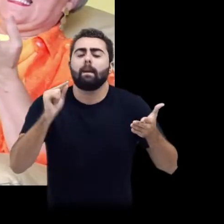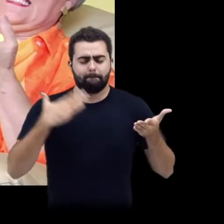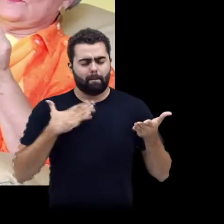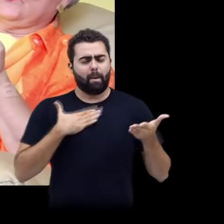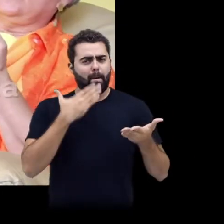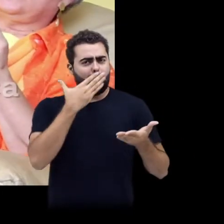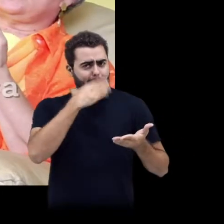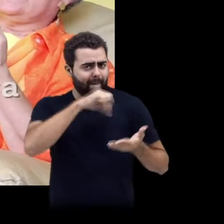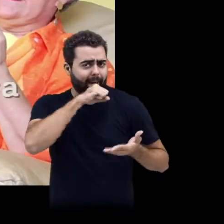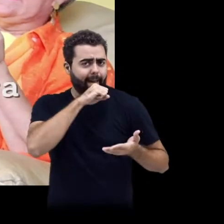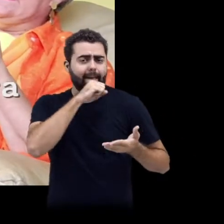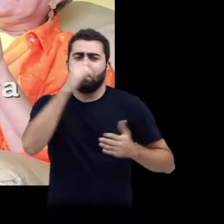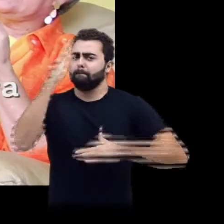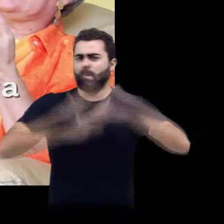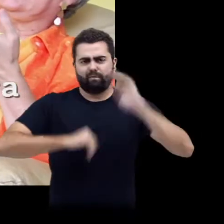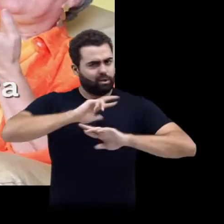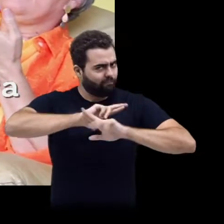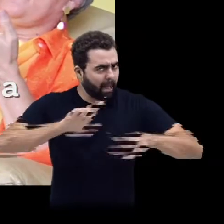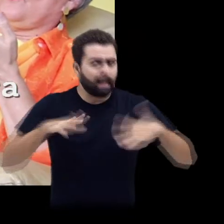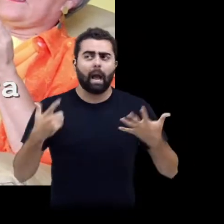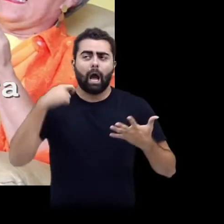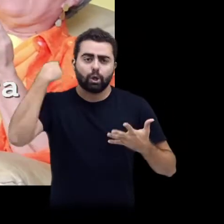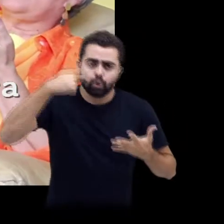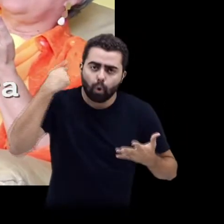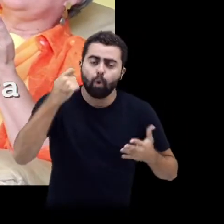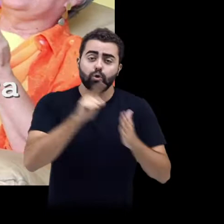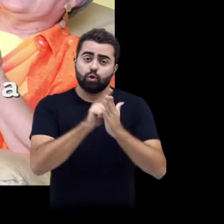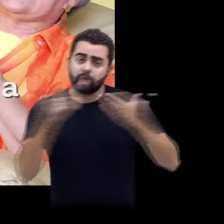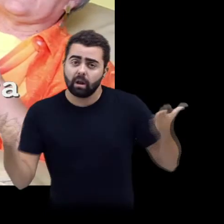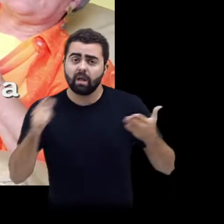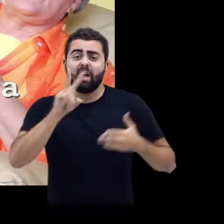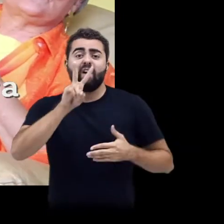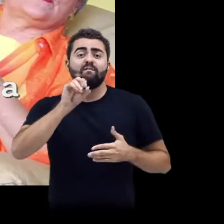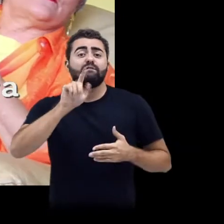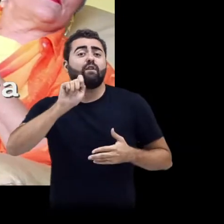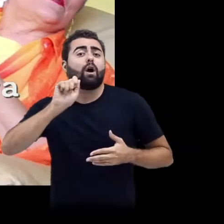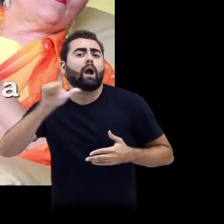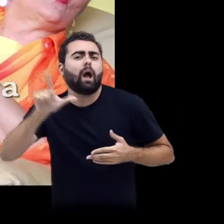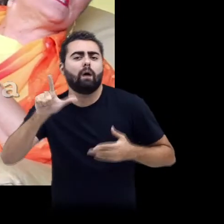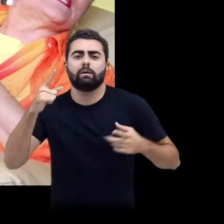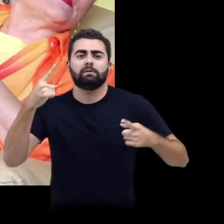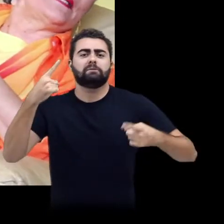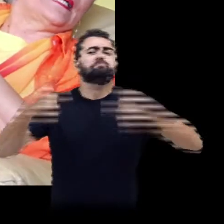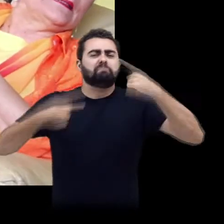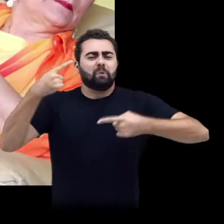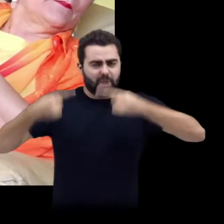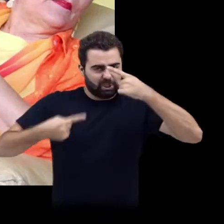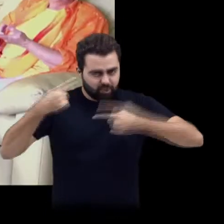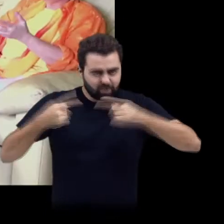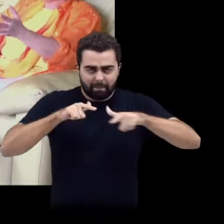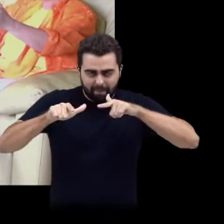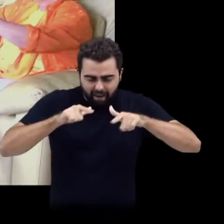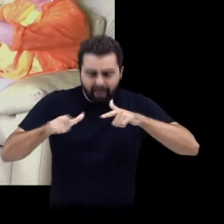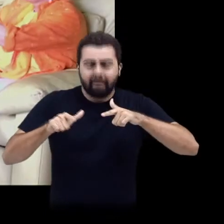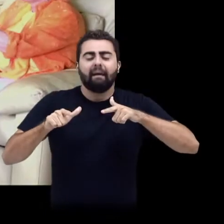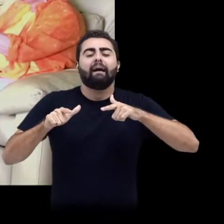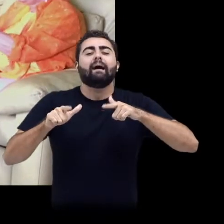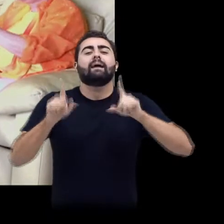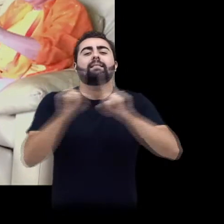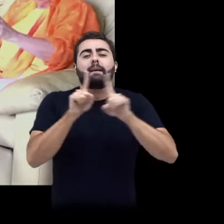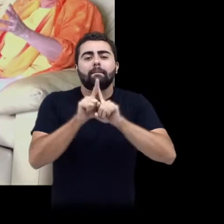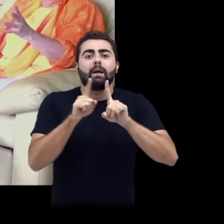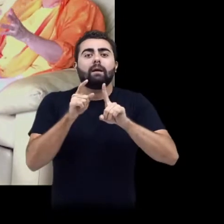profissões. É ator, jornalista, vogal e comunista. A professora ficou desesperada. Me chamou